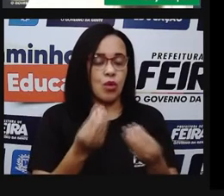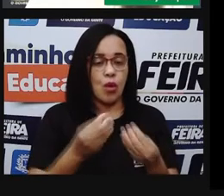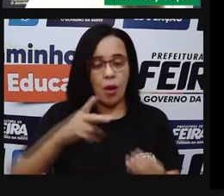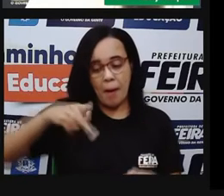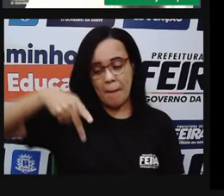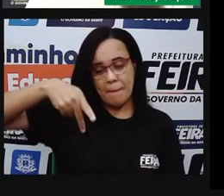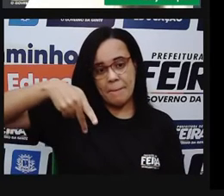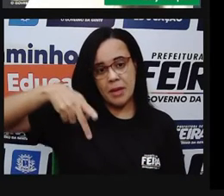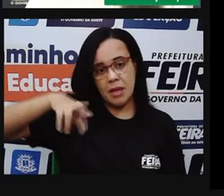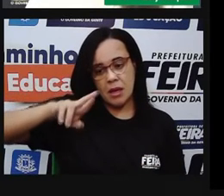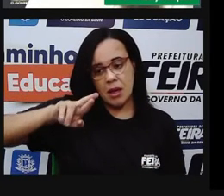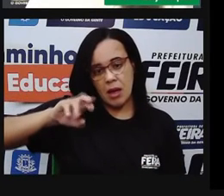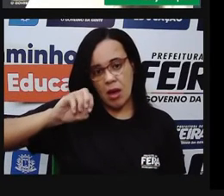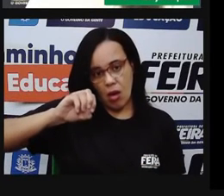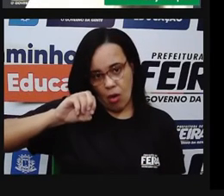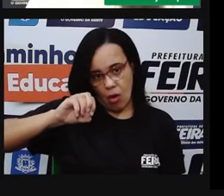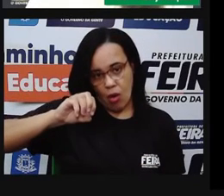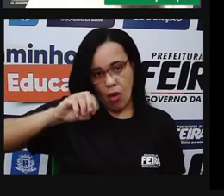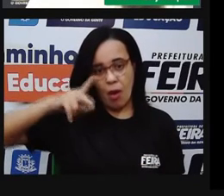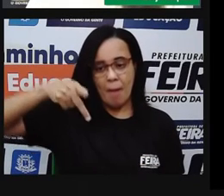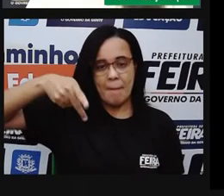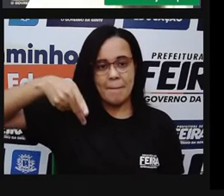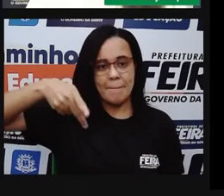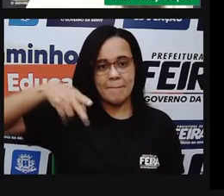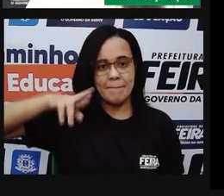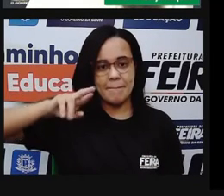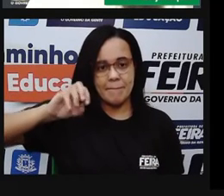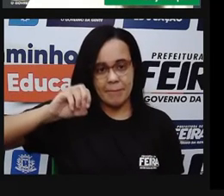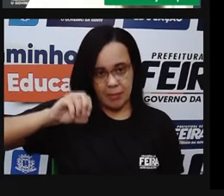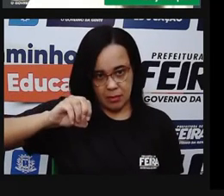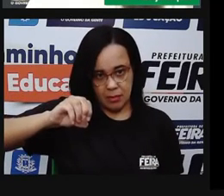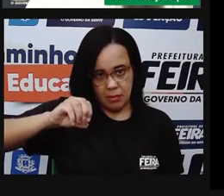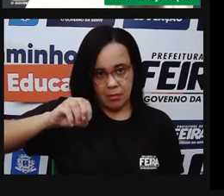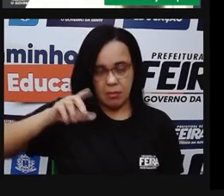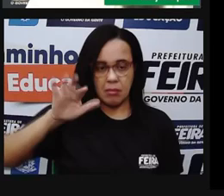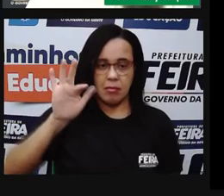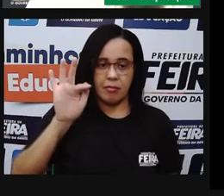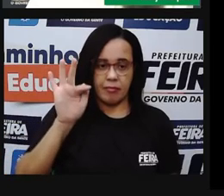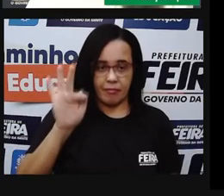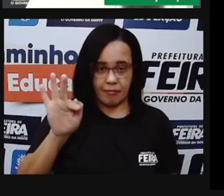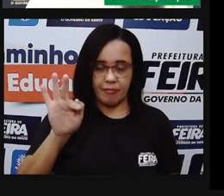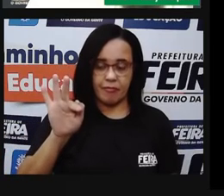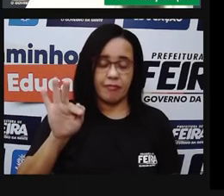perreó? Pró. Fé, fé.